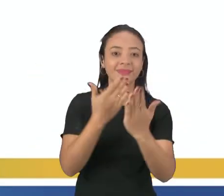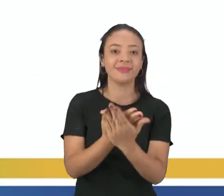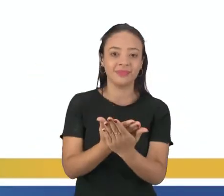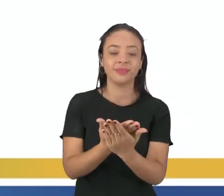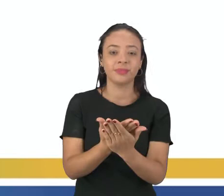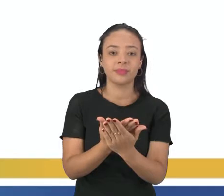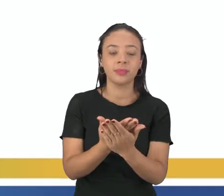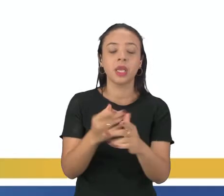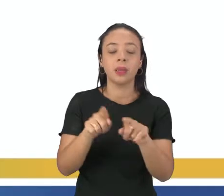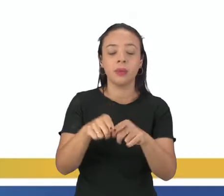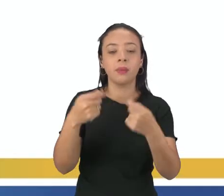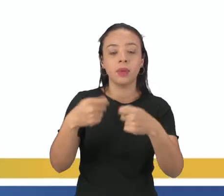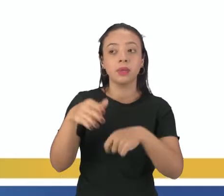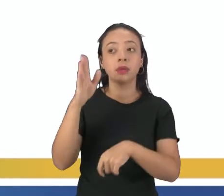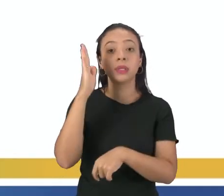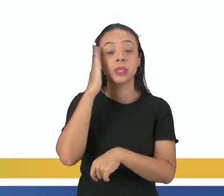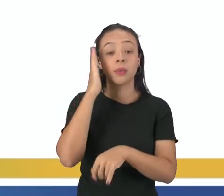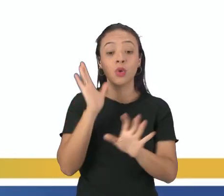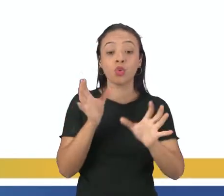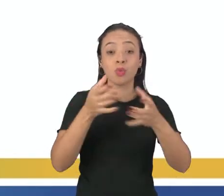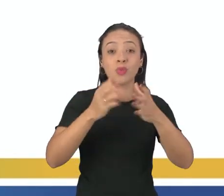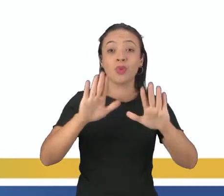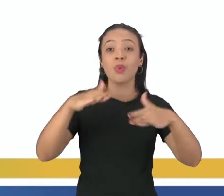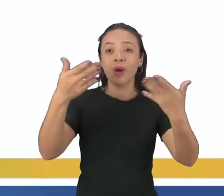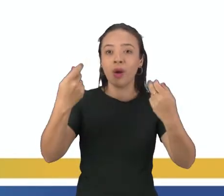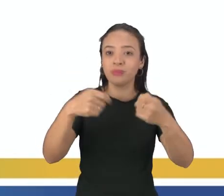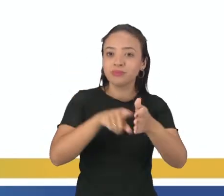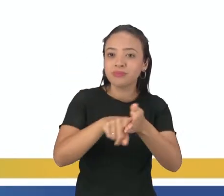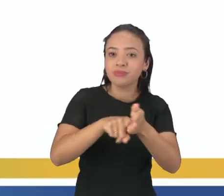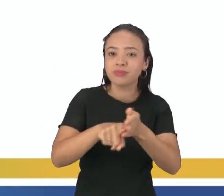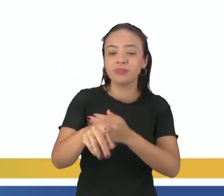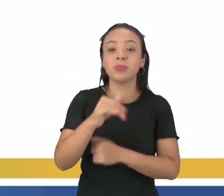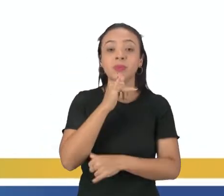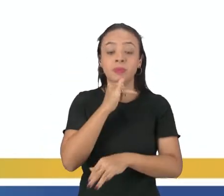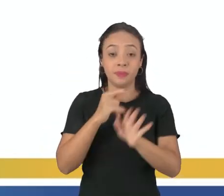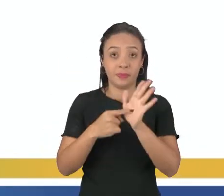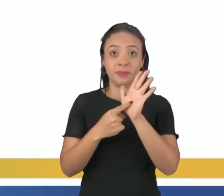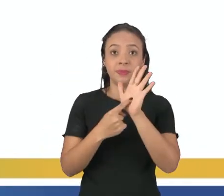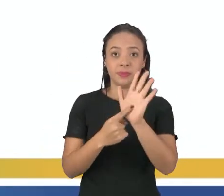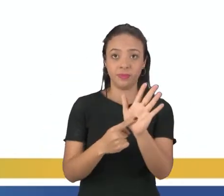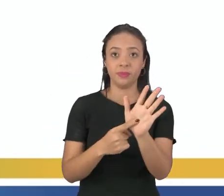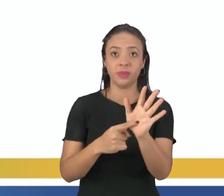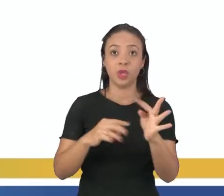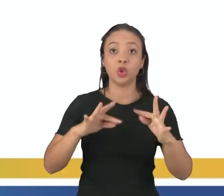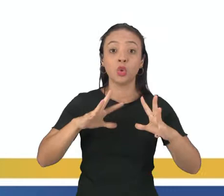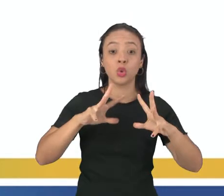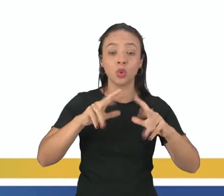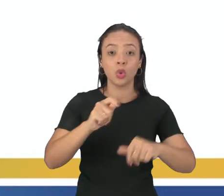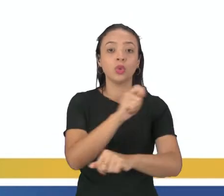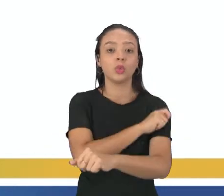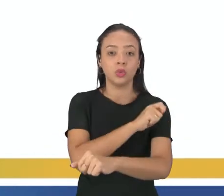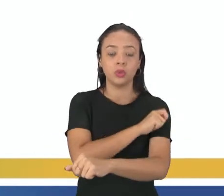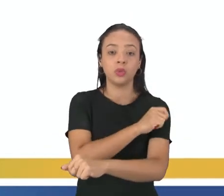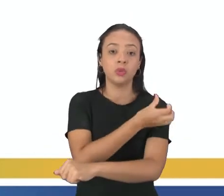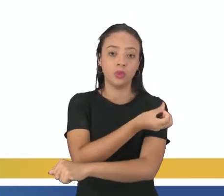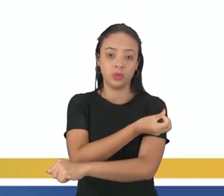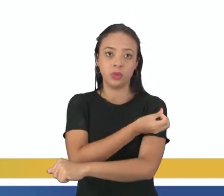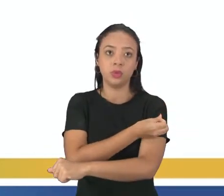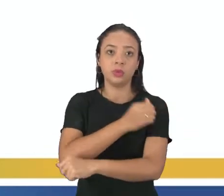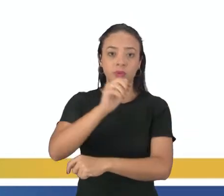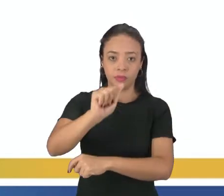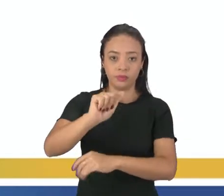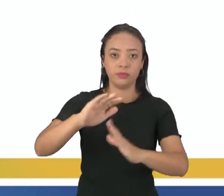saber qual grupo queremos investigar. No exemplo citado, são todos os alunos do sexto ano A